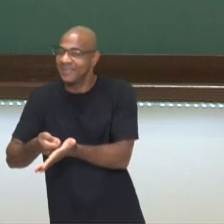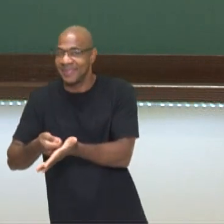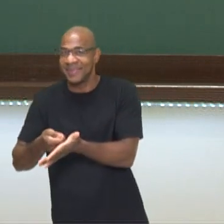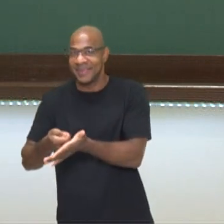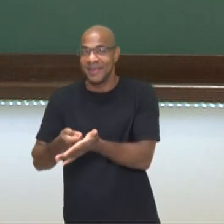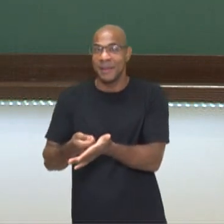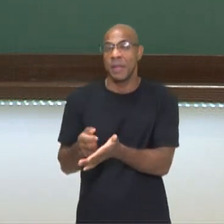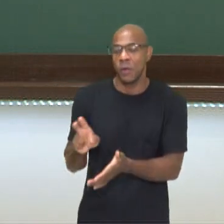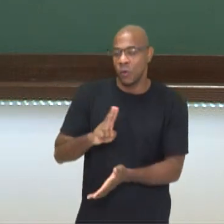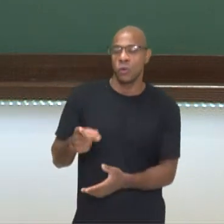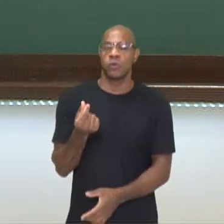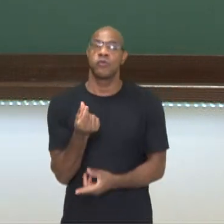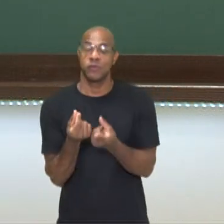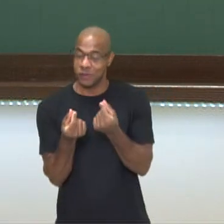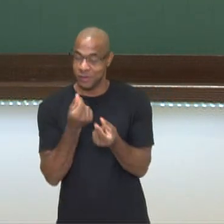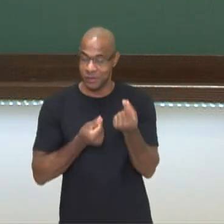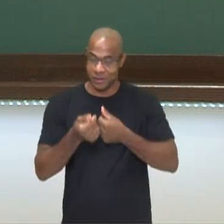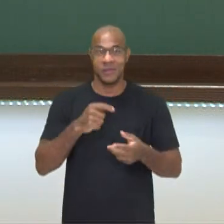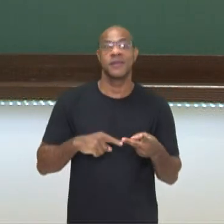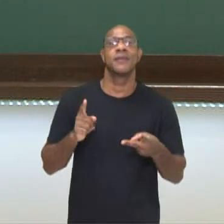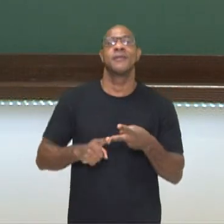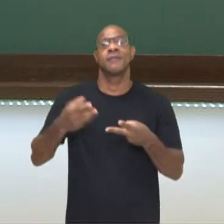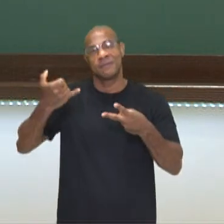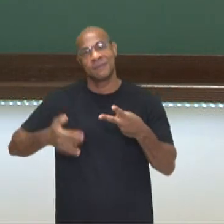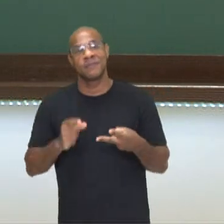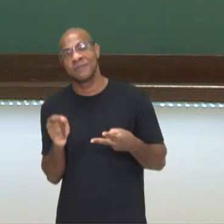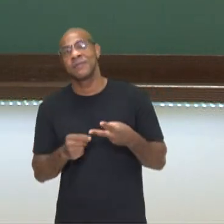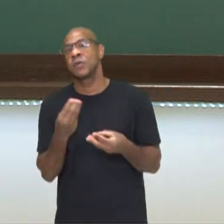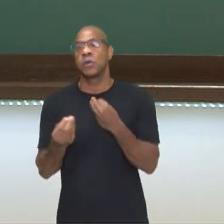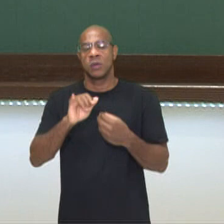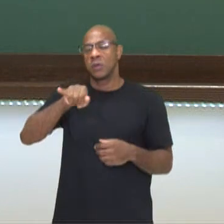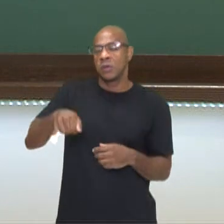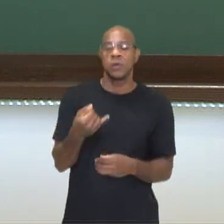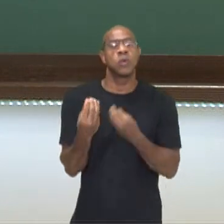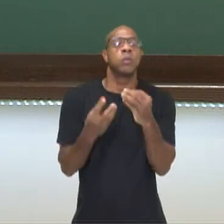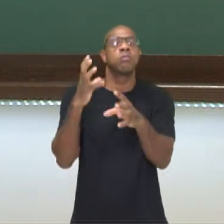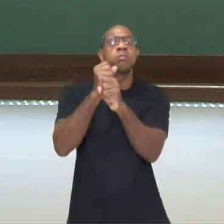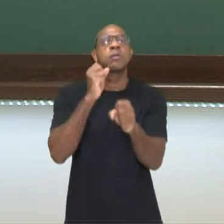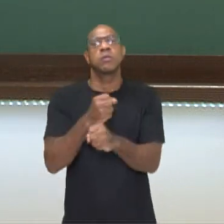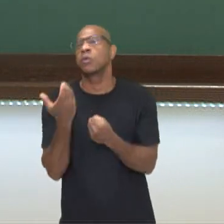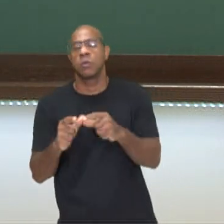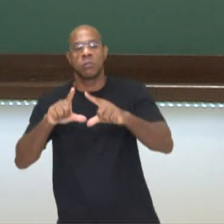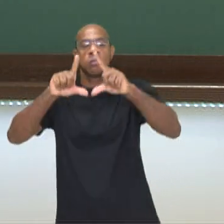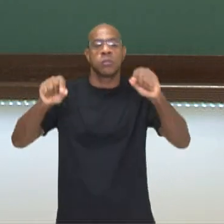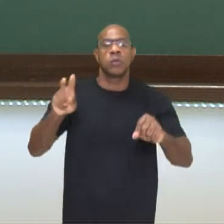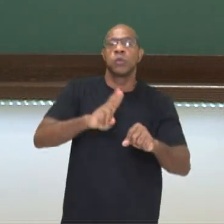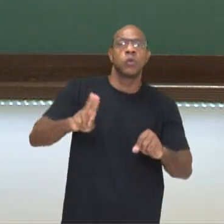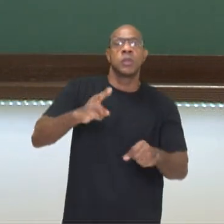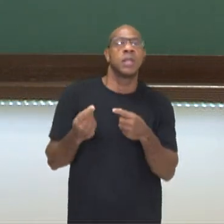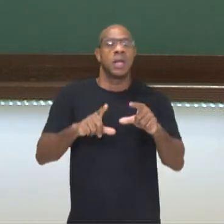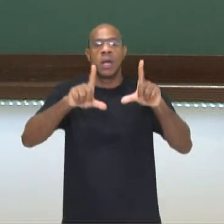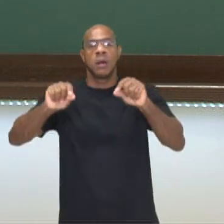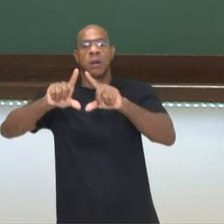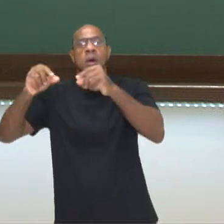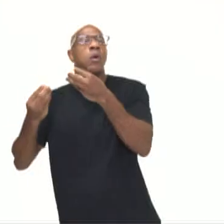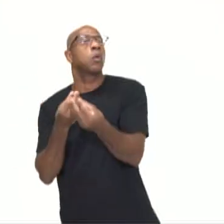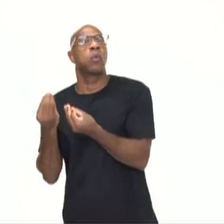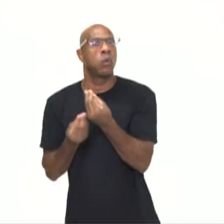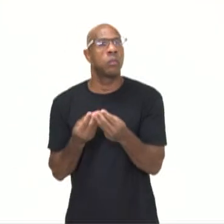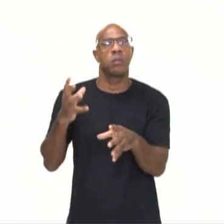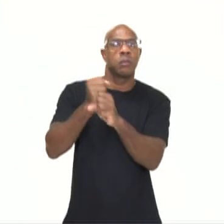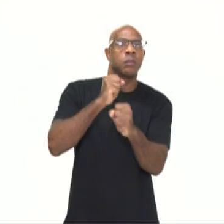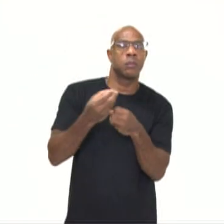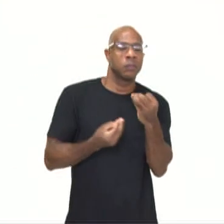pelo uso do dinheiro. Falamos também como os juros são calculados, qual fórmula que nós usamos para calcular os juros.